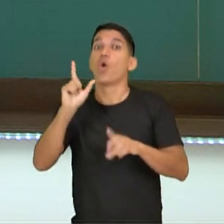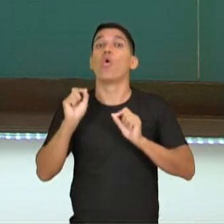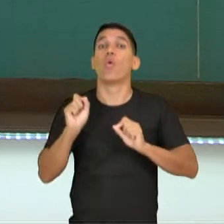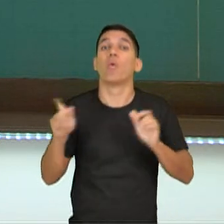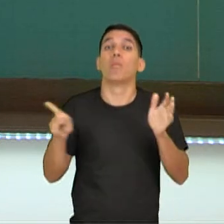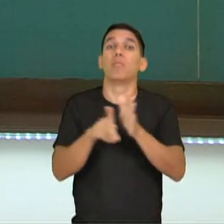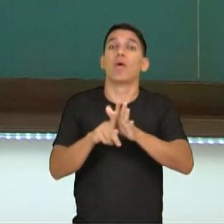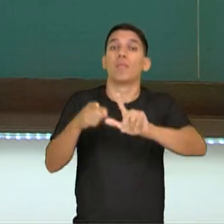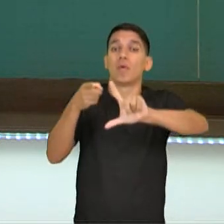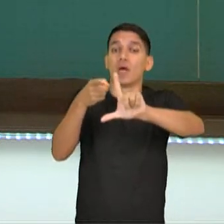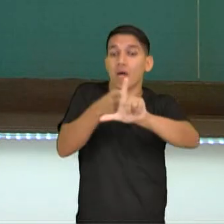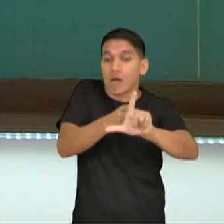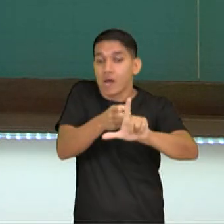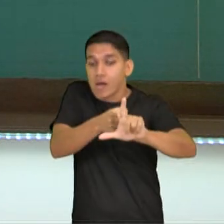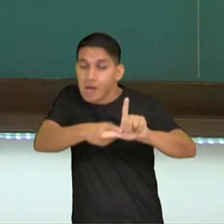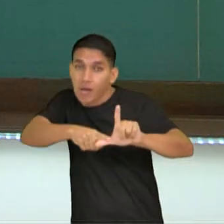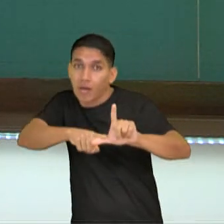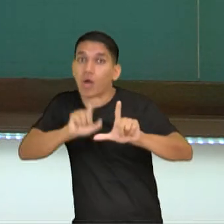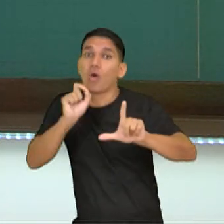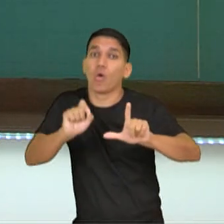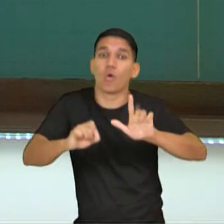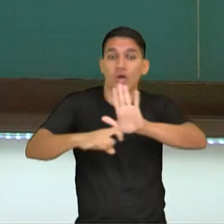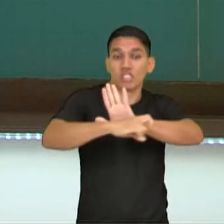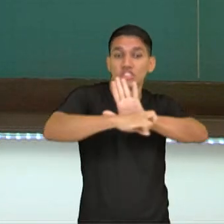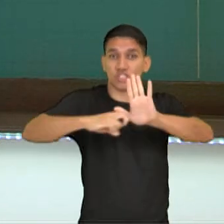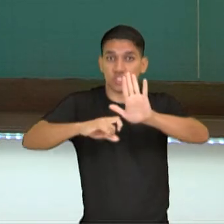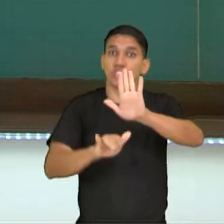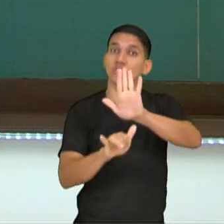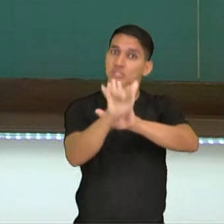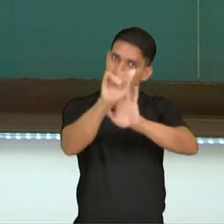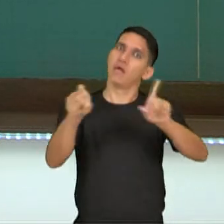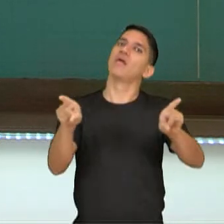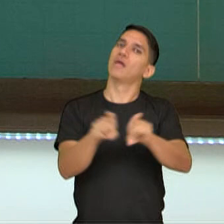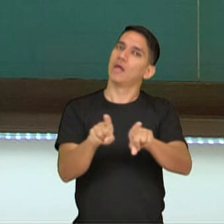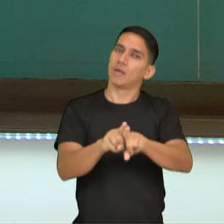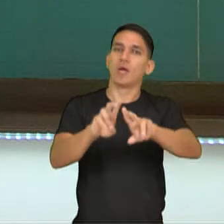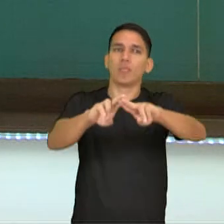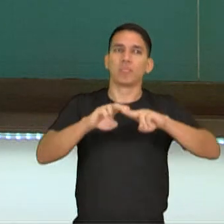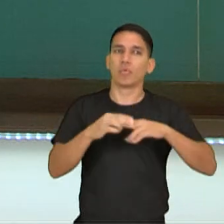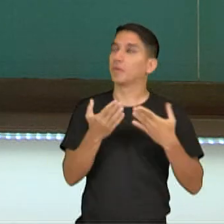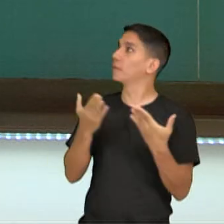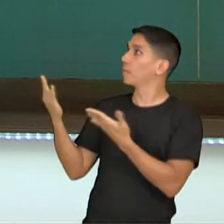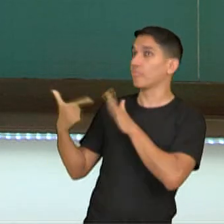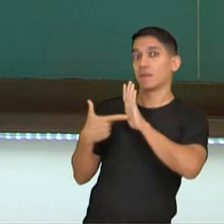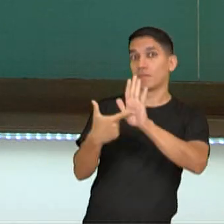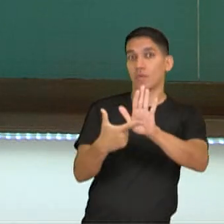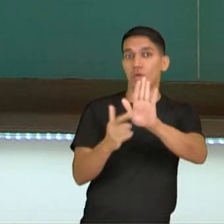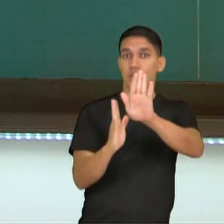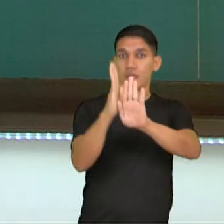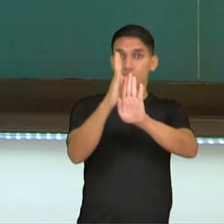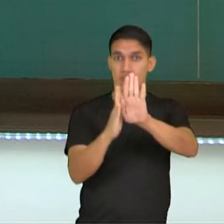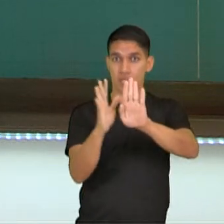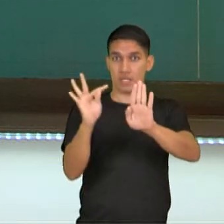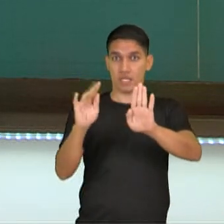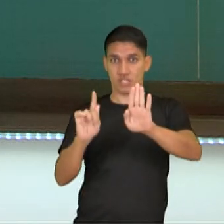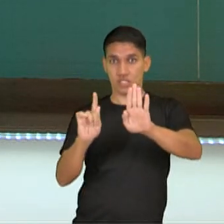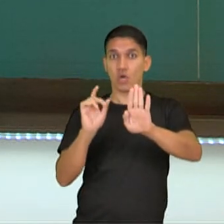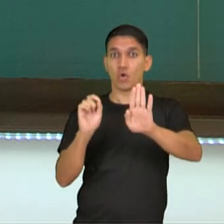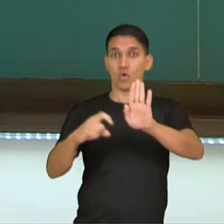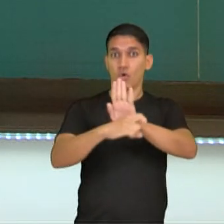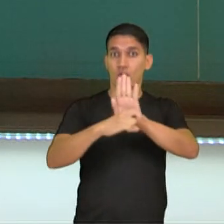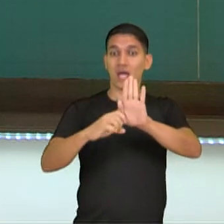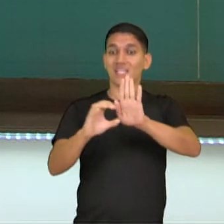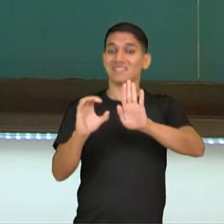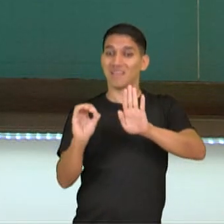estão sobre os eixos x e y. Por isso que aqui eu trago a tangente do ângulo de 0 graus, que quando